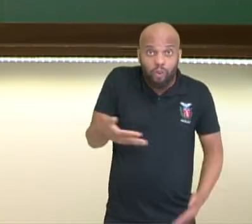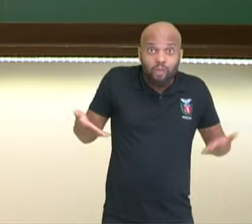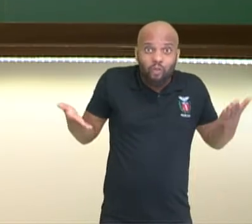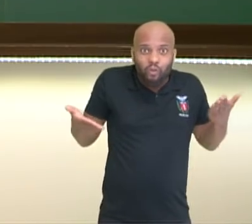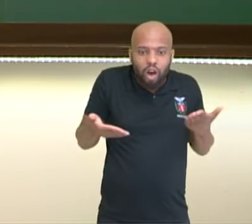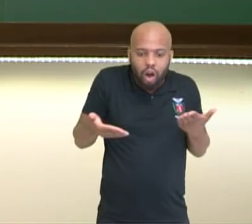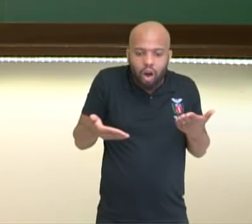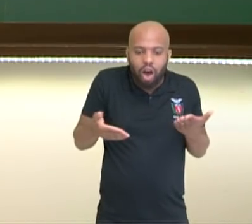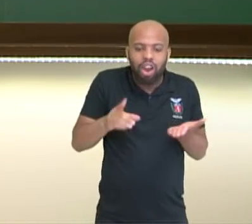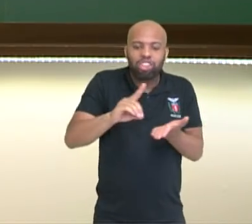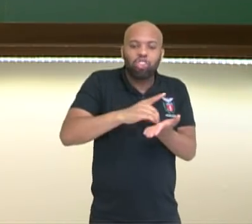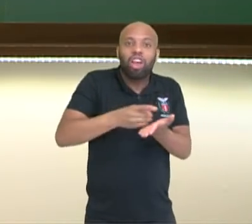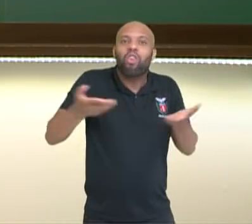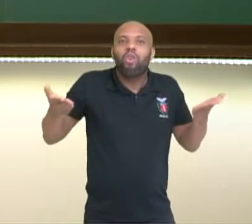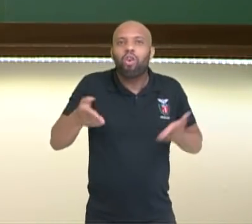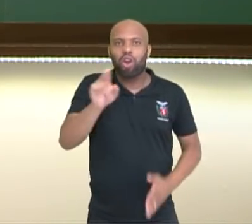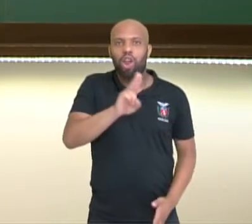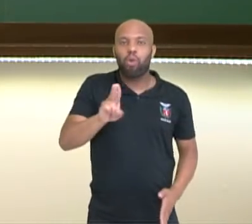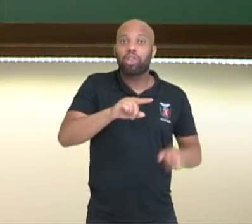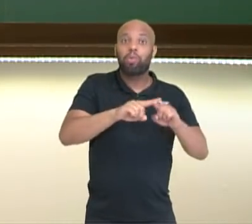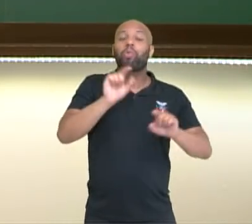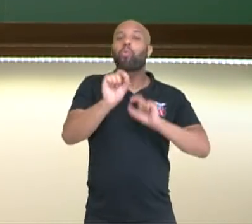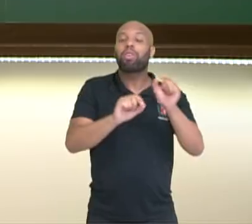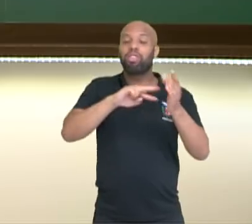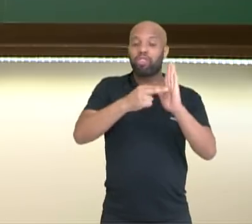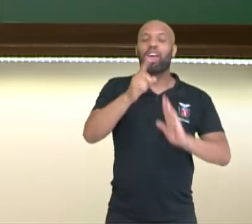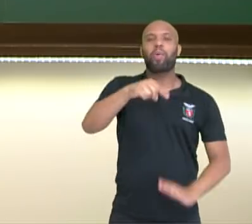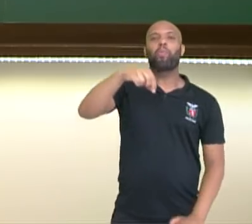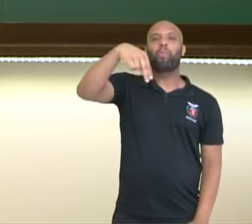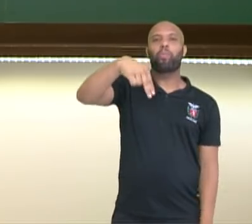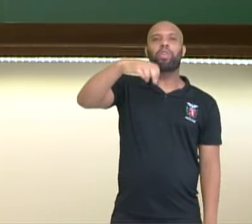ela era um neologismo, né?